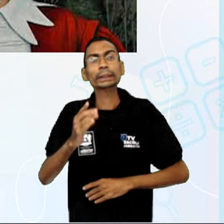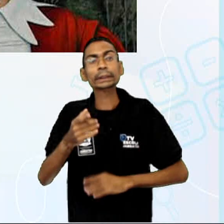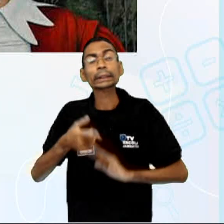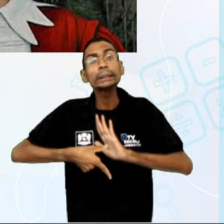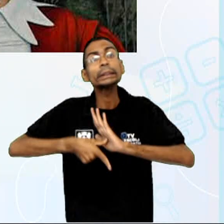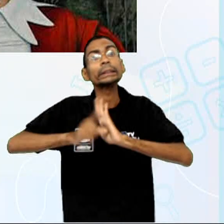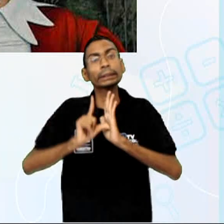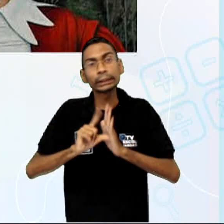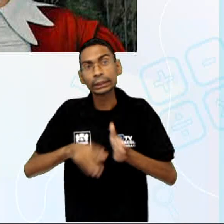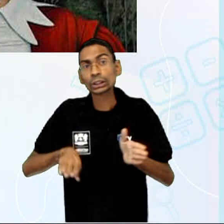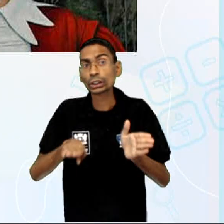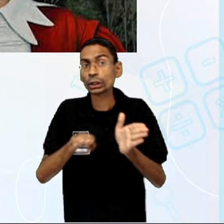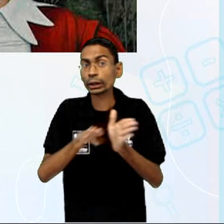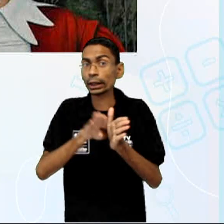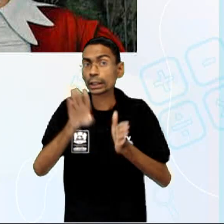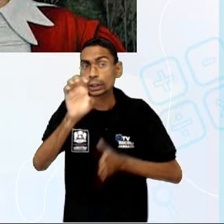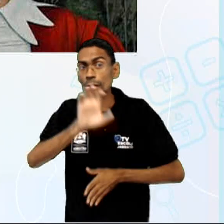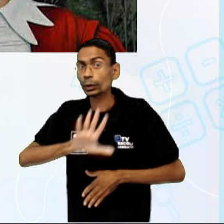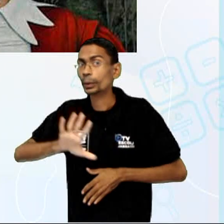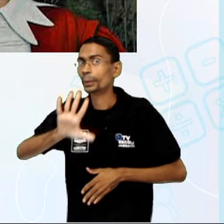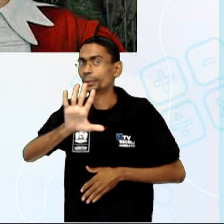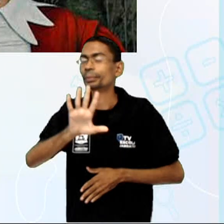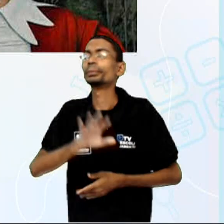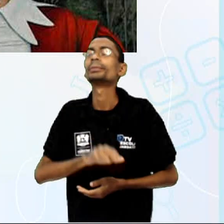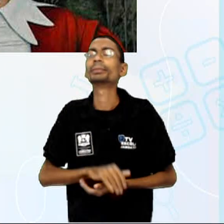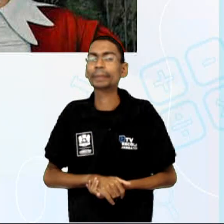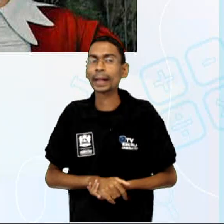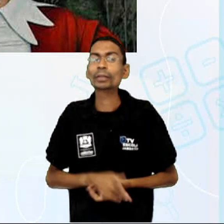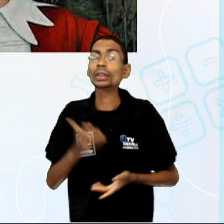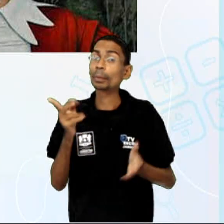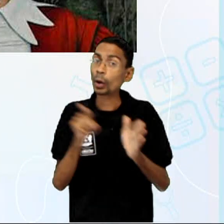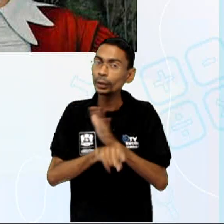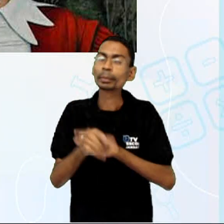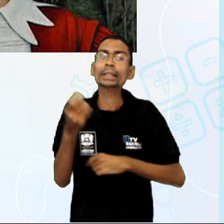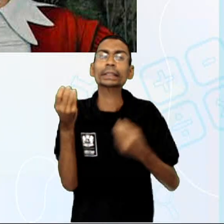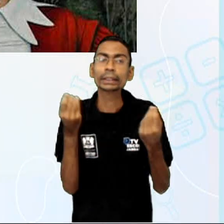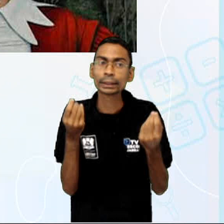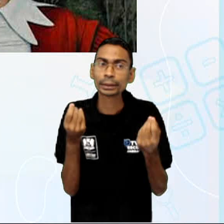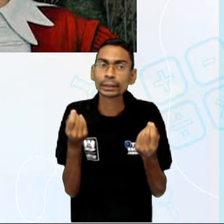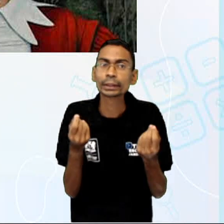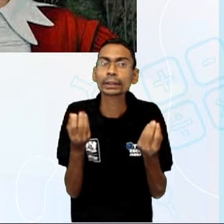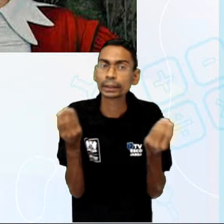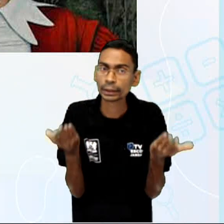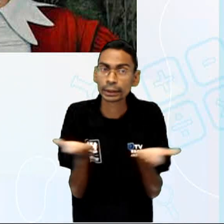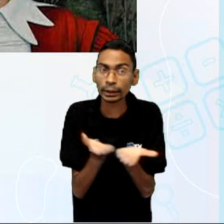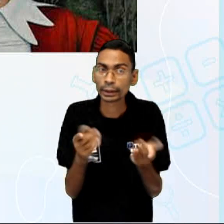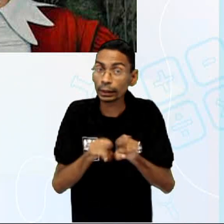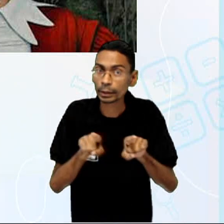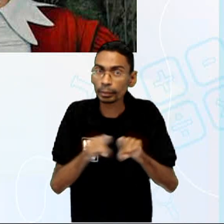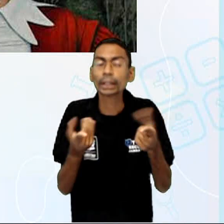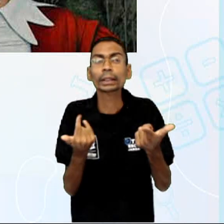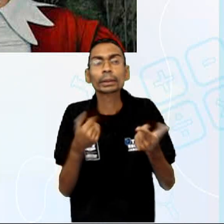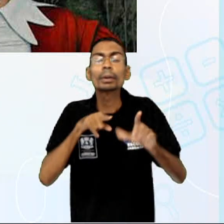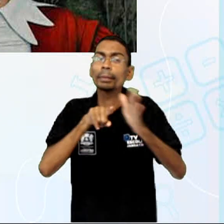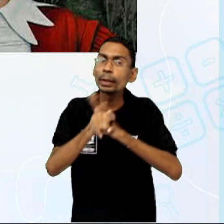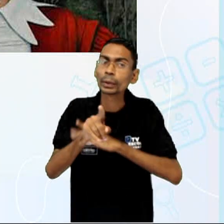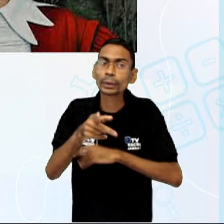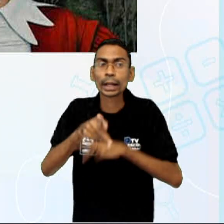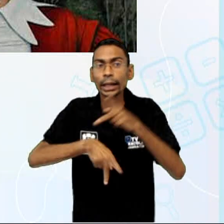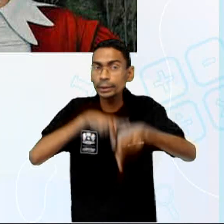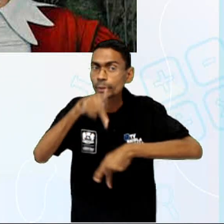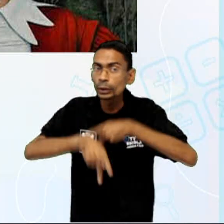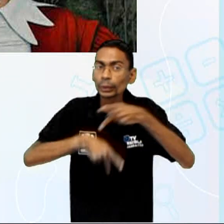dos europeus? Beleza? Você pode pesquisar, escrever, pode perguntar a outras pessoas,